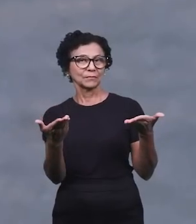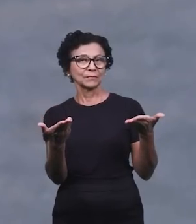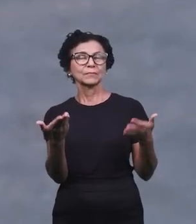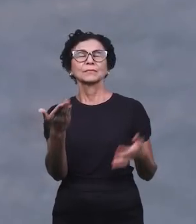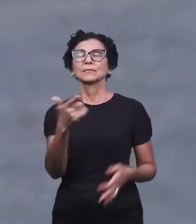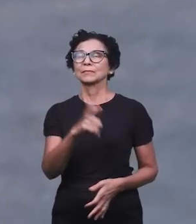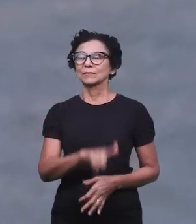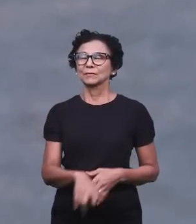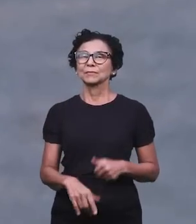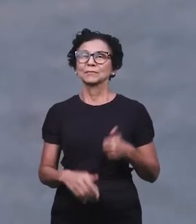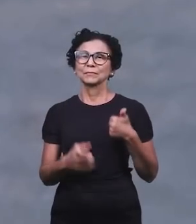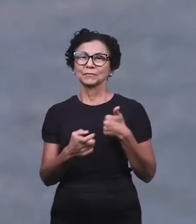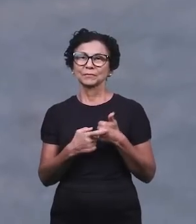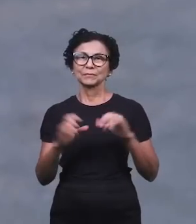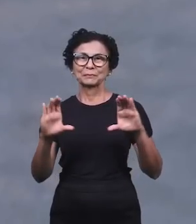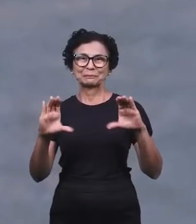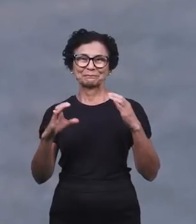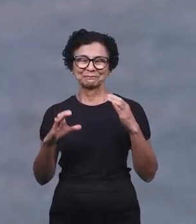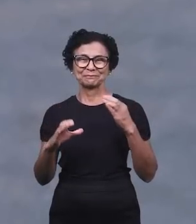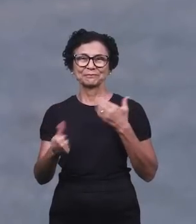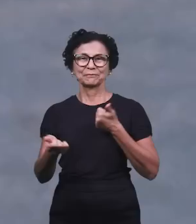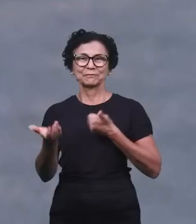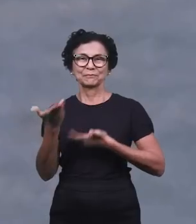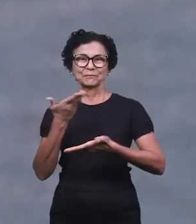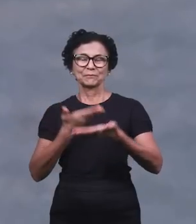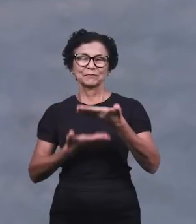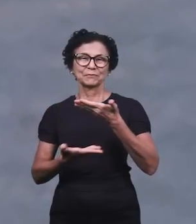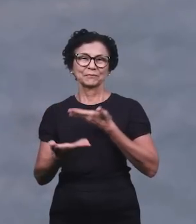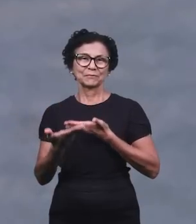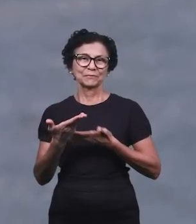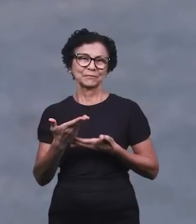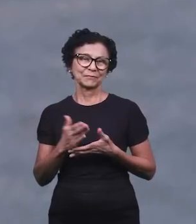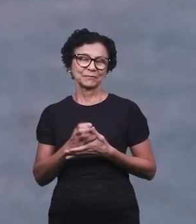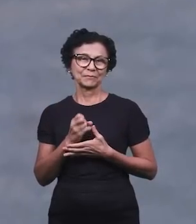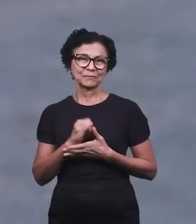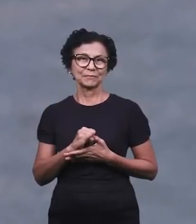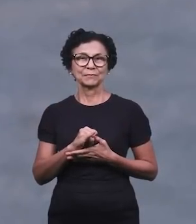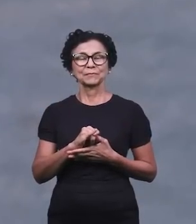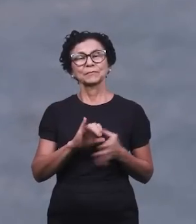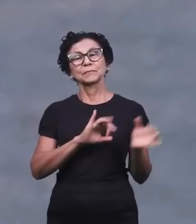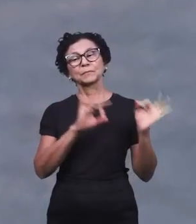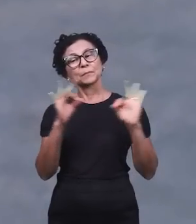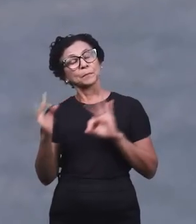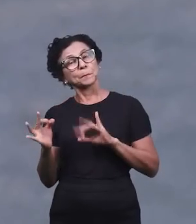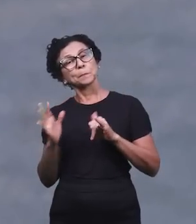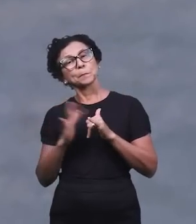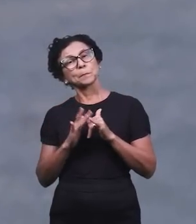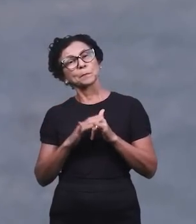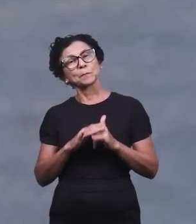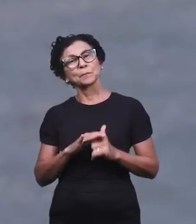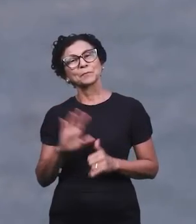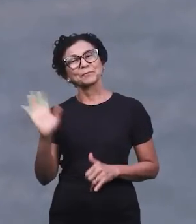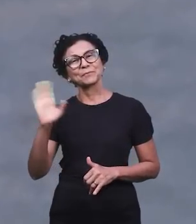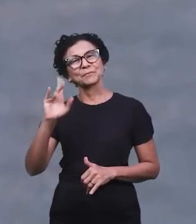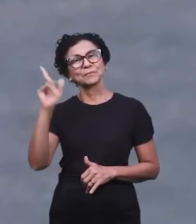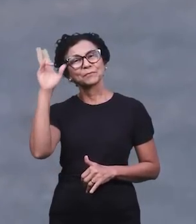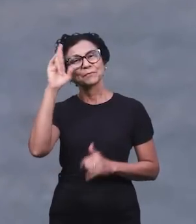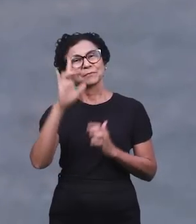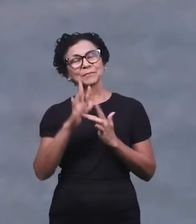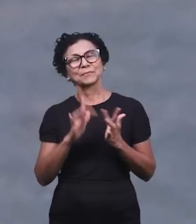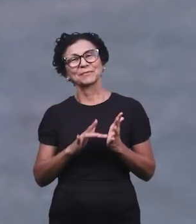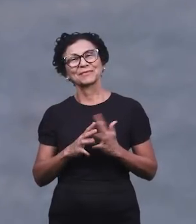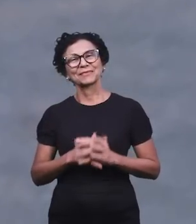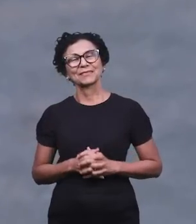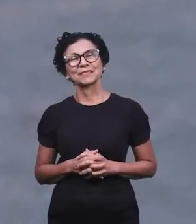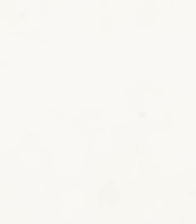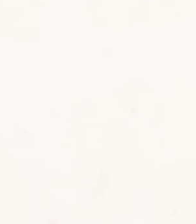uma vez para curtir, comentar e compartilhar se você está assistindo pelo YouTube e a estar conosco na próxima edição. Deus abençoe. A